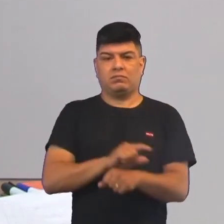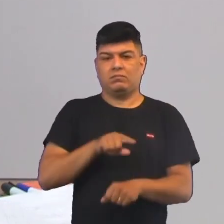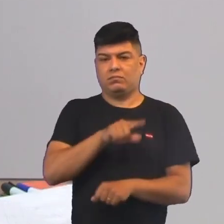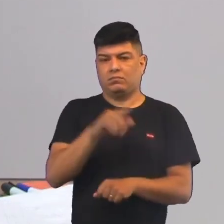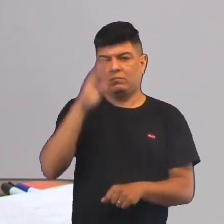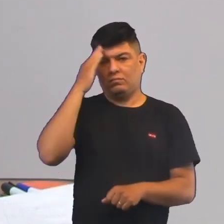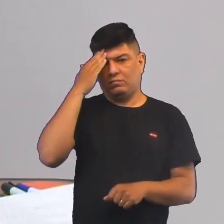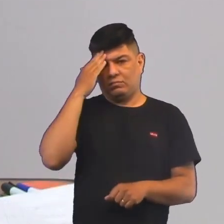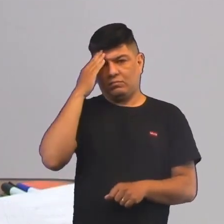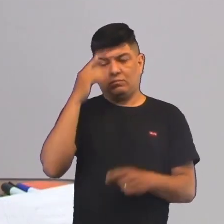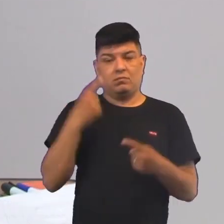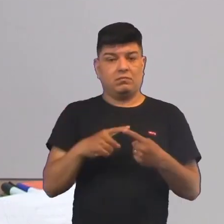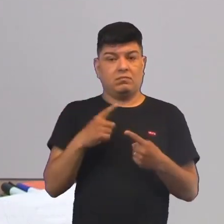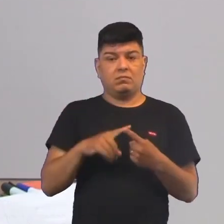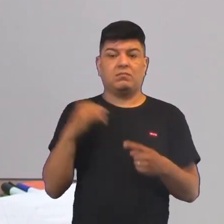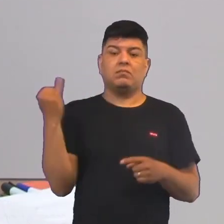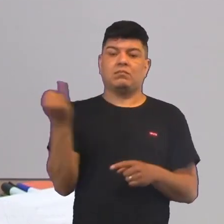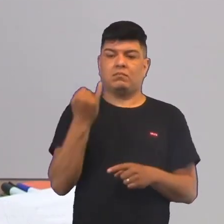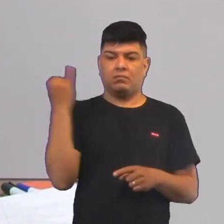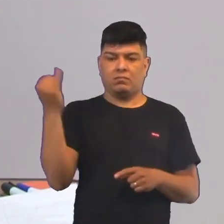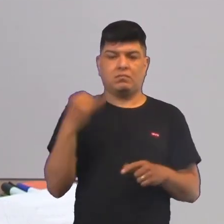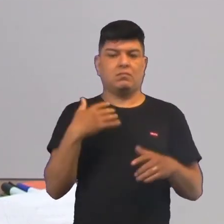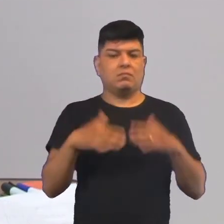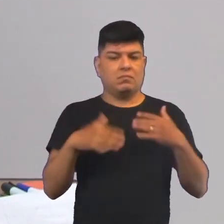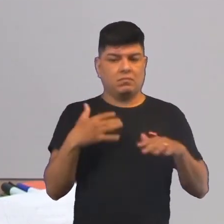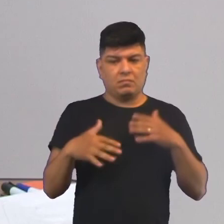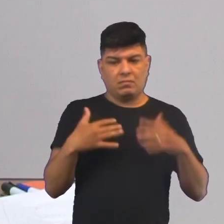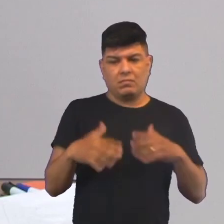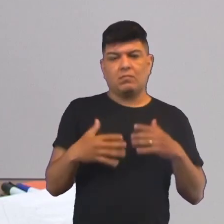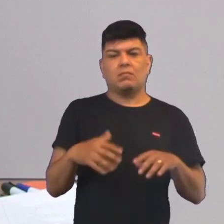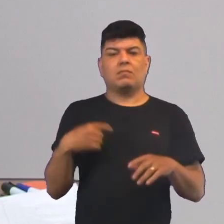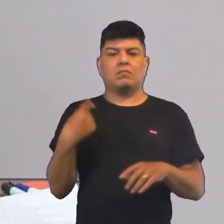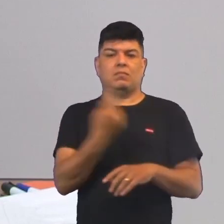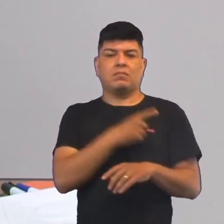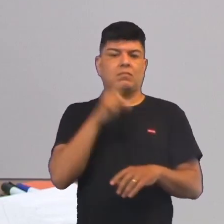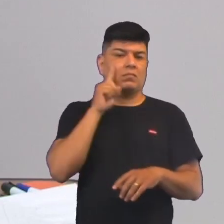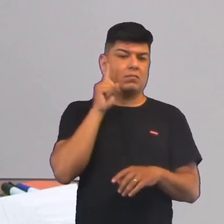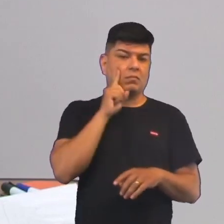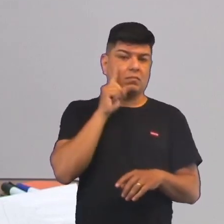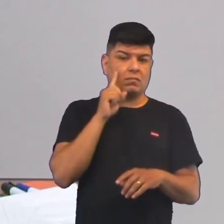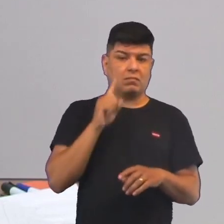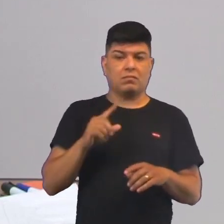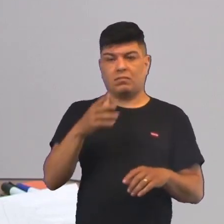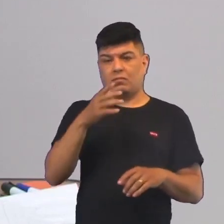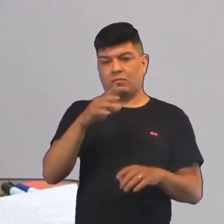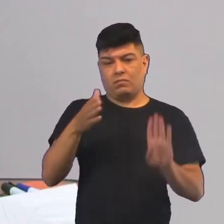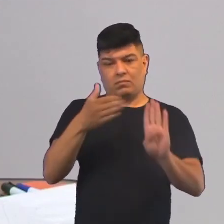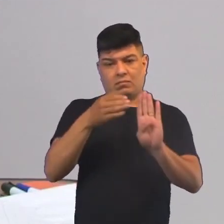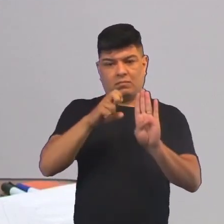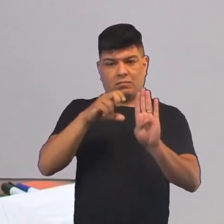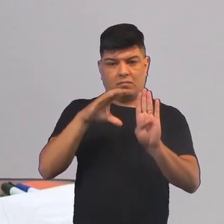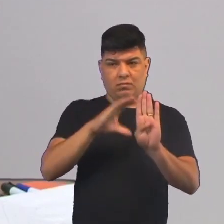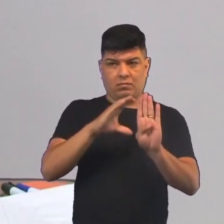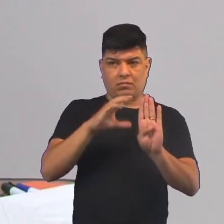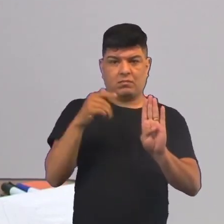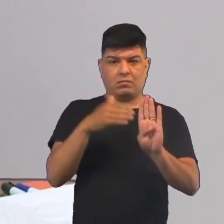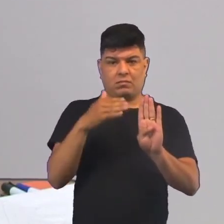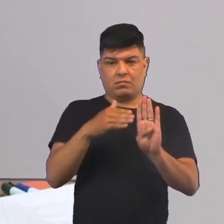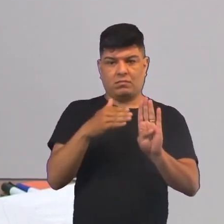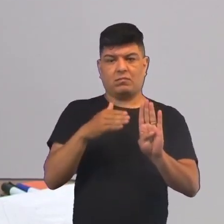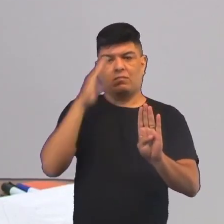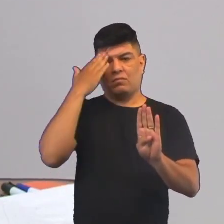você tenha compreendido por que a importância desse movimento e eles são importantes no nosso dia a dia. Mas não esqueça de acessar a plataforma Eduque